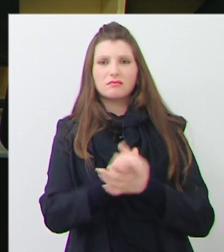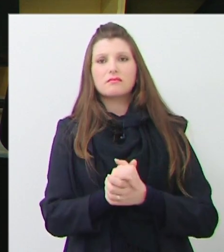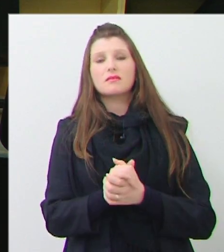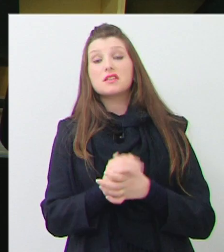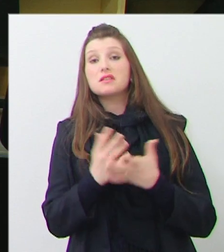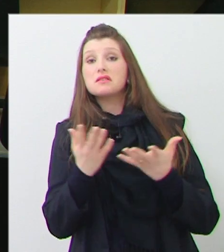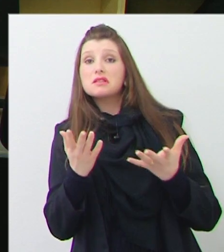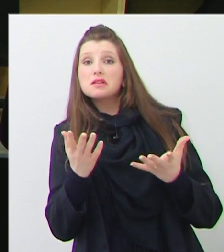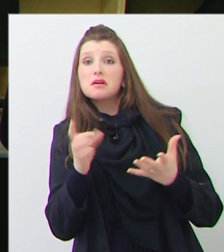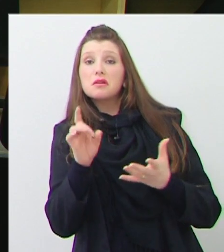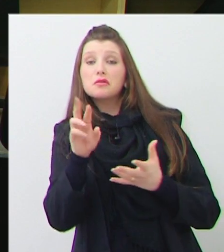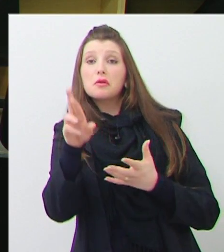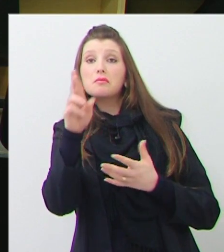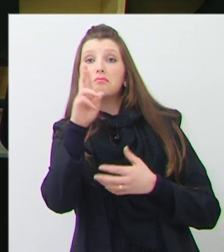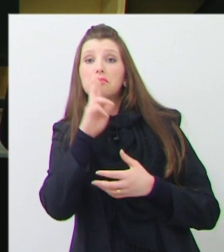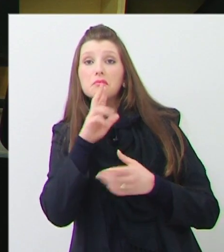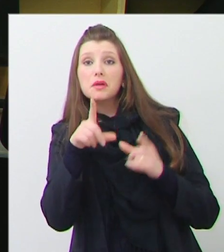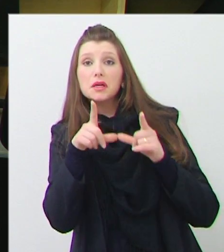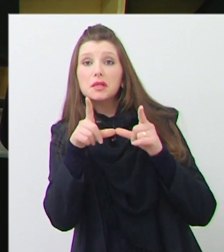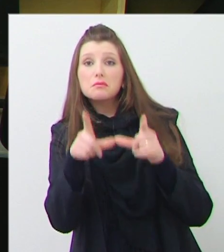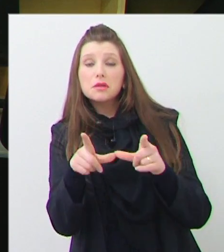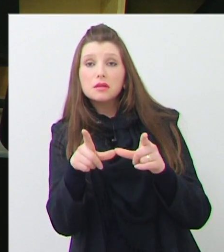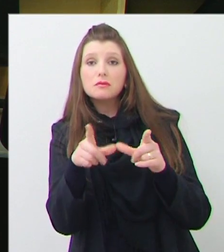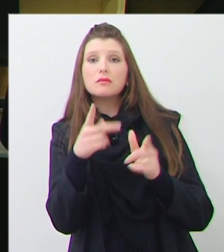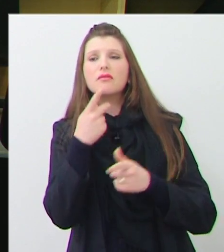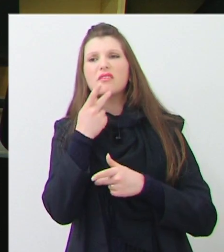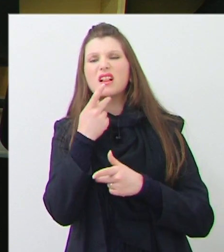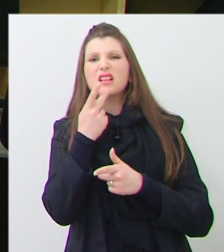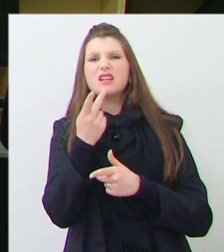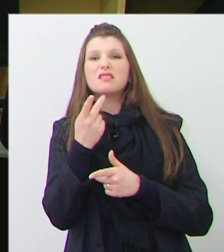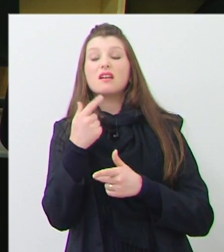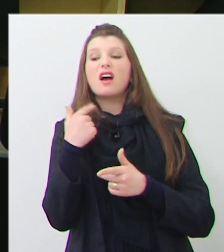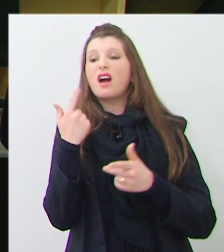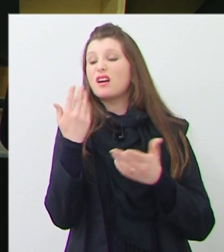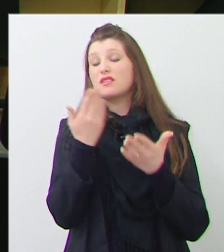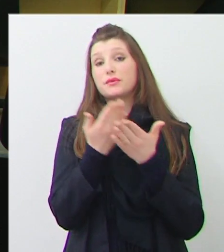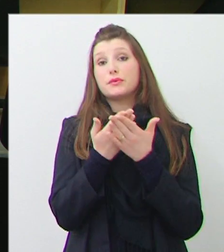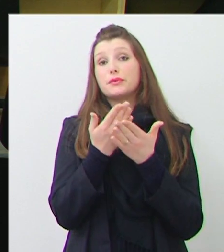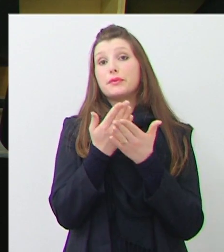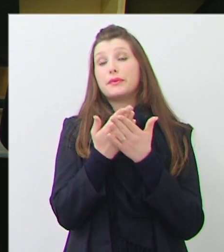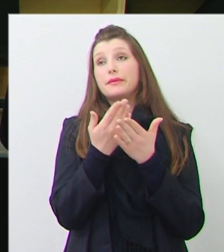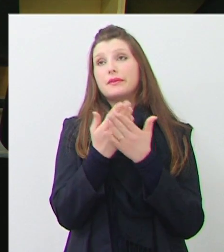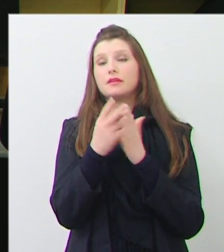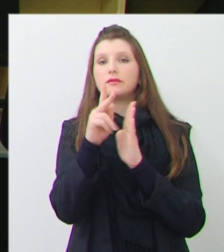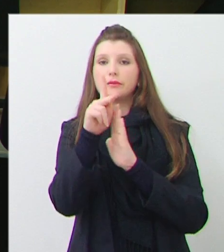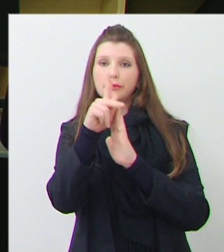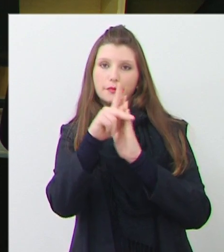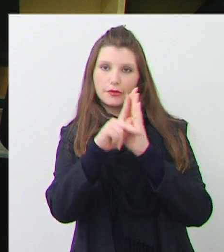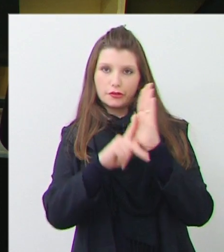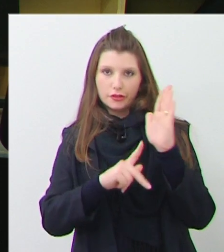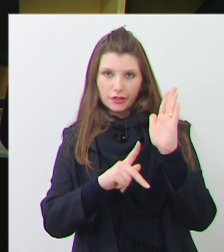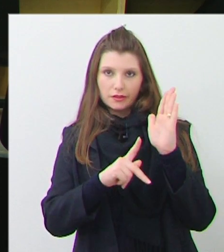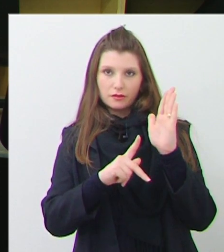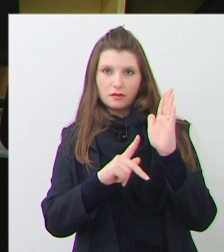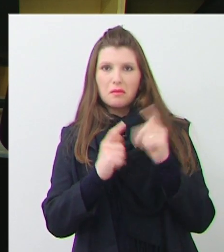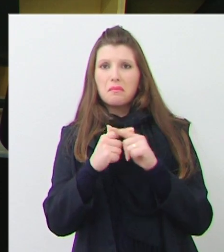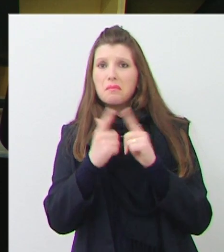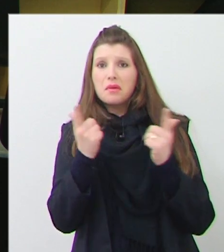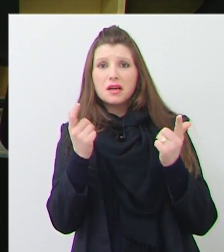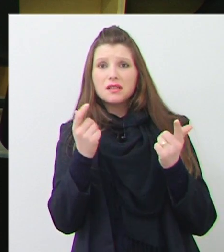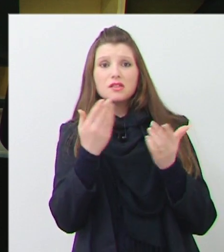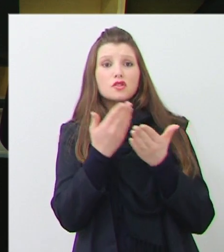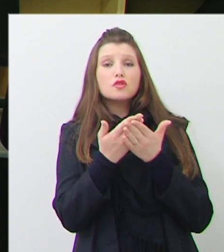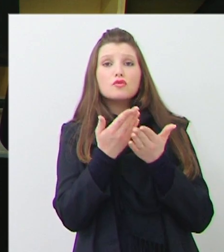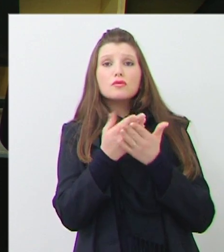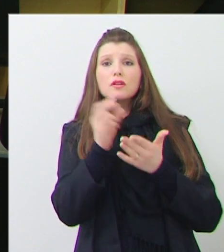me responderam o meu requerimento dizendo que estavam estudando o projeto, mas se o projeto é padrão, estudando o quê? E o